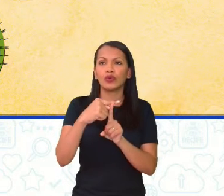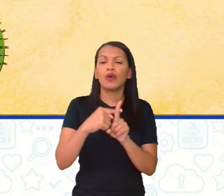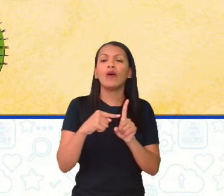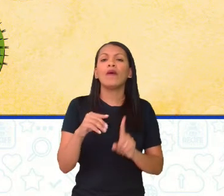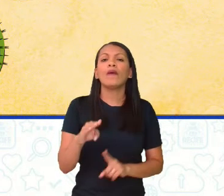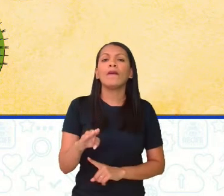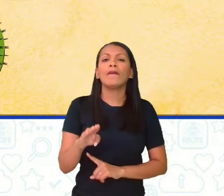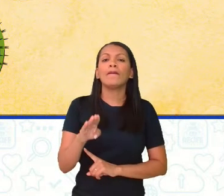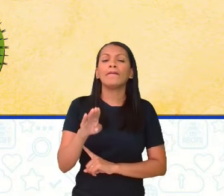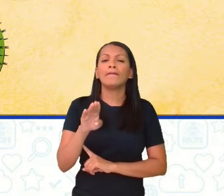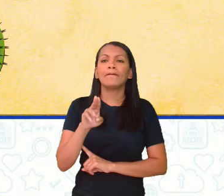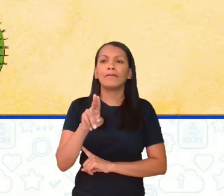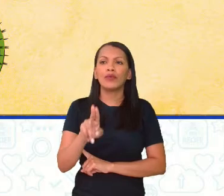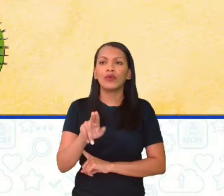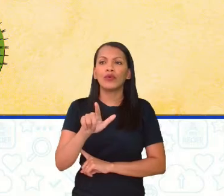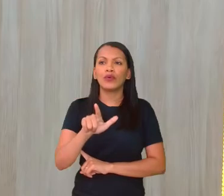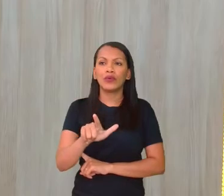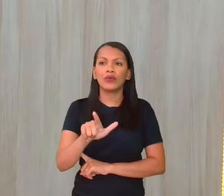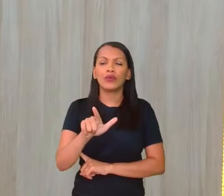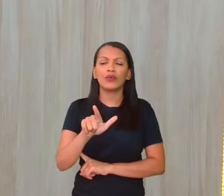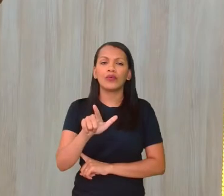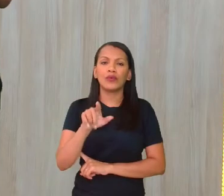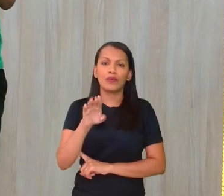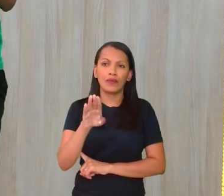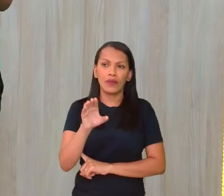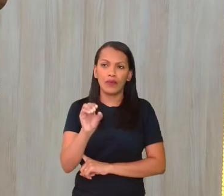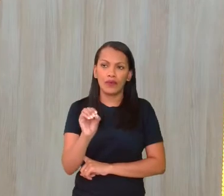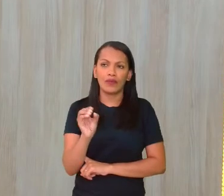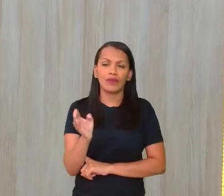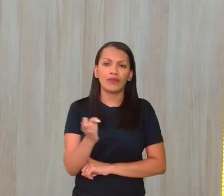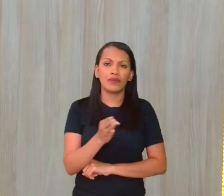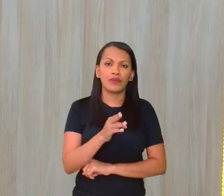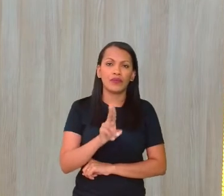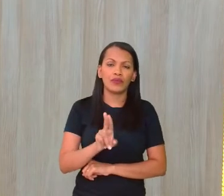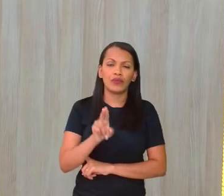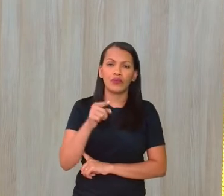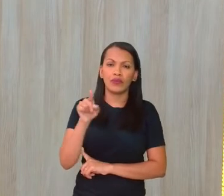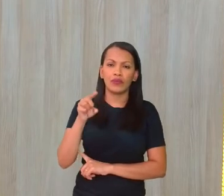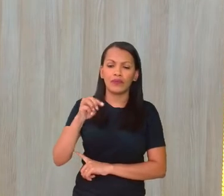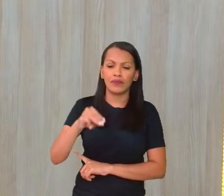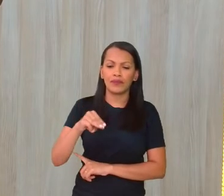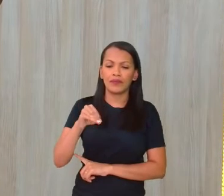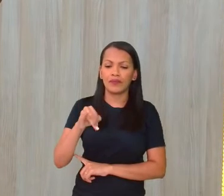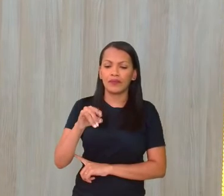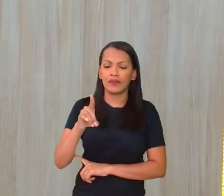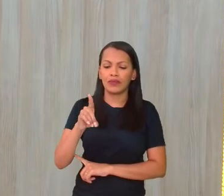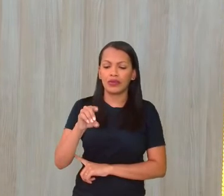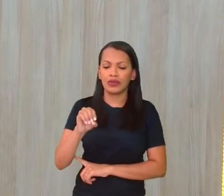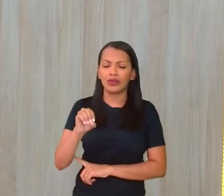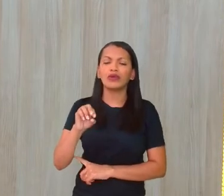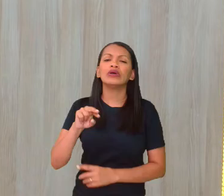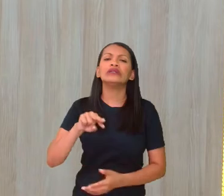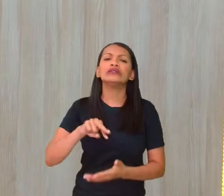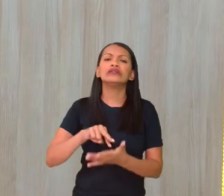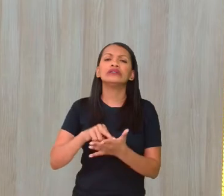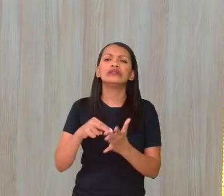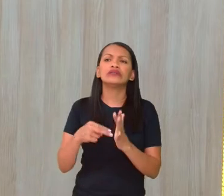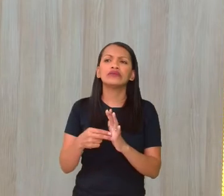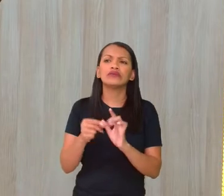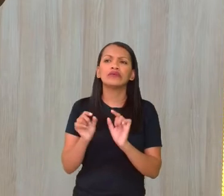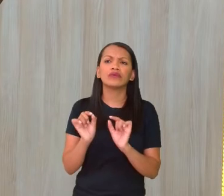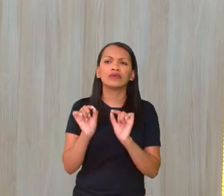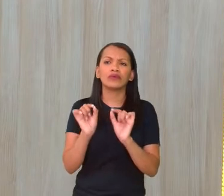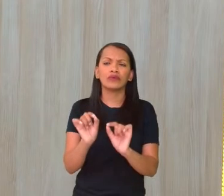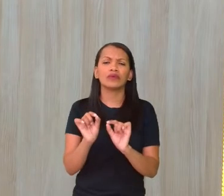fui pesquisar para trazer aqui, eu trago as informações, né, para os nossos alunos. Então, temperatura de bulbo úmido considera,